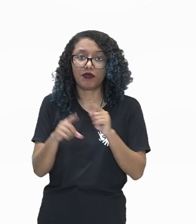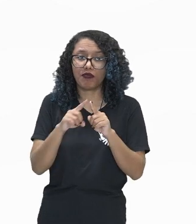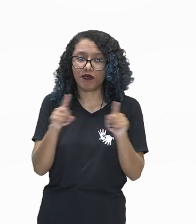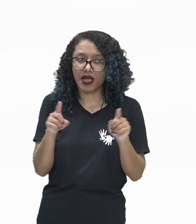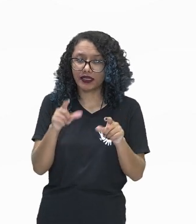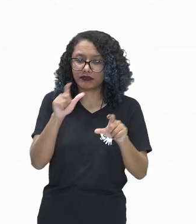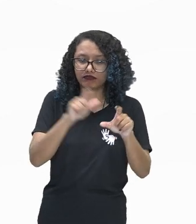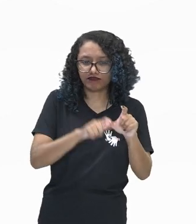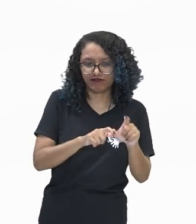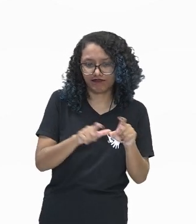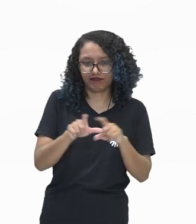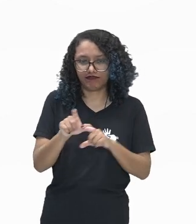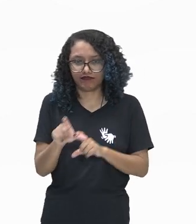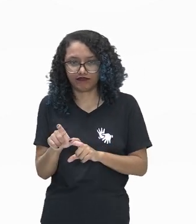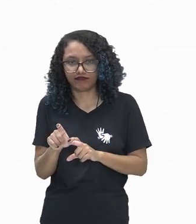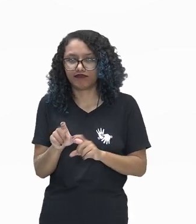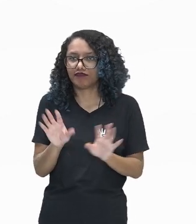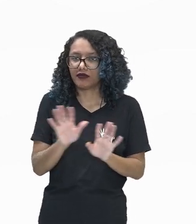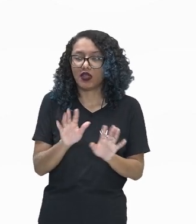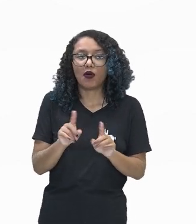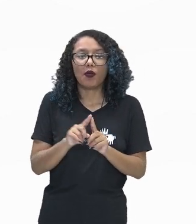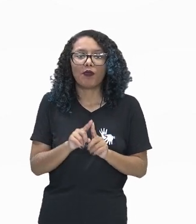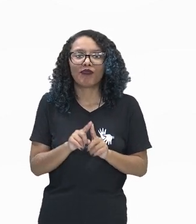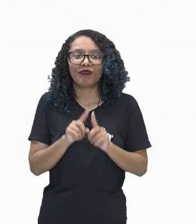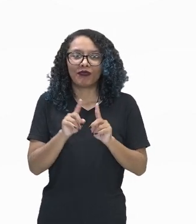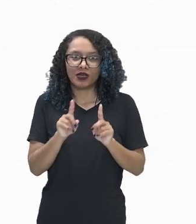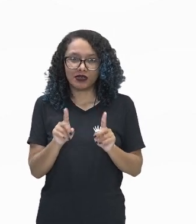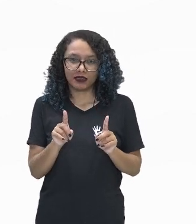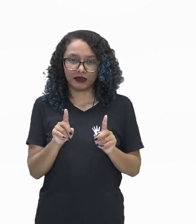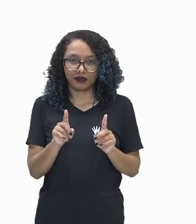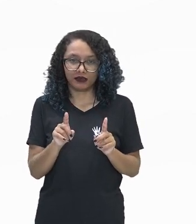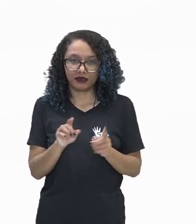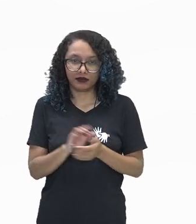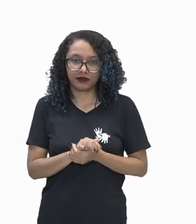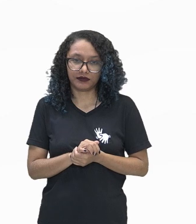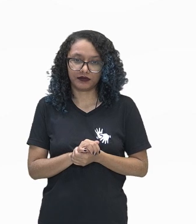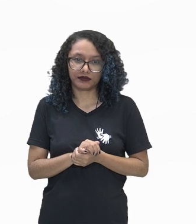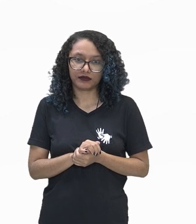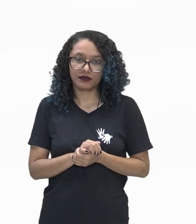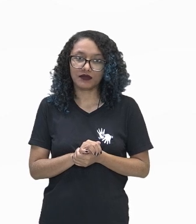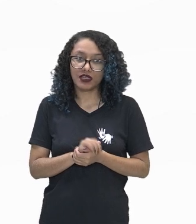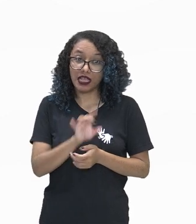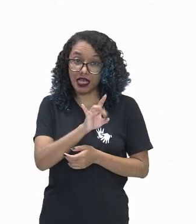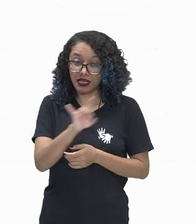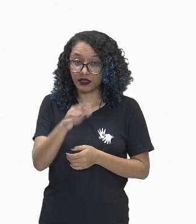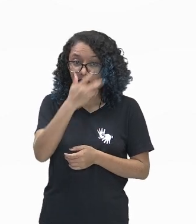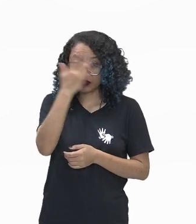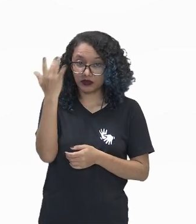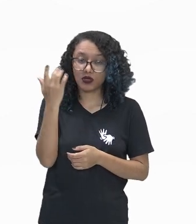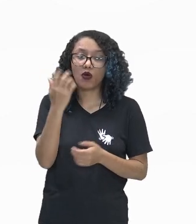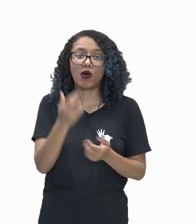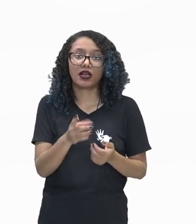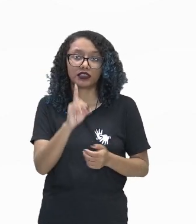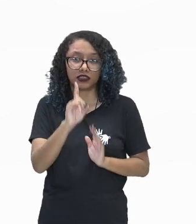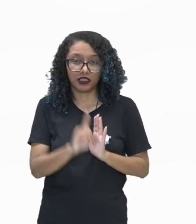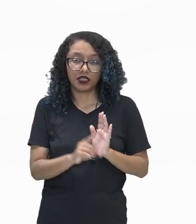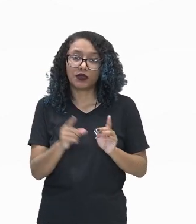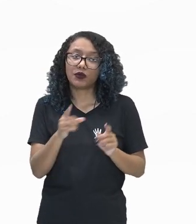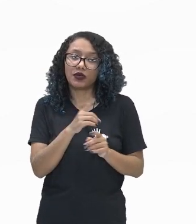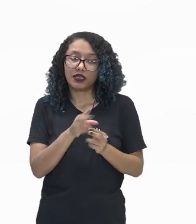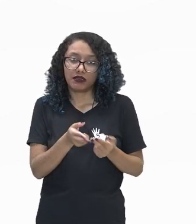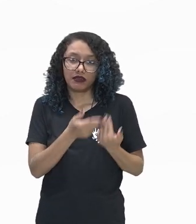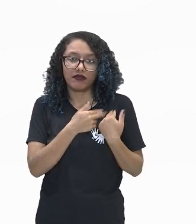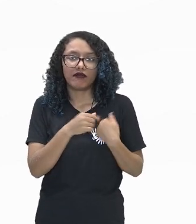outra, mas nós temos direitos e deveres enquanto, né,